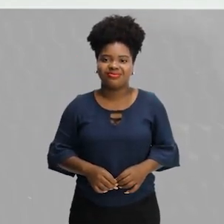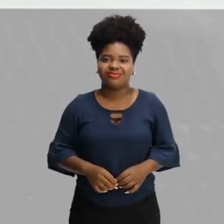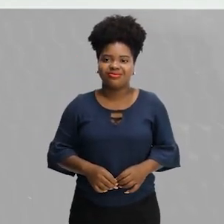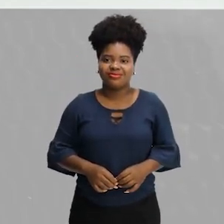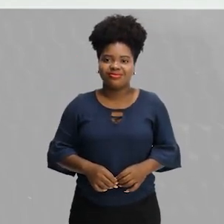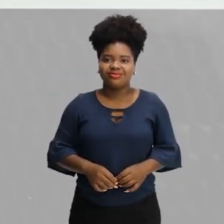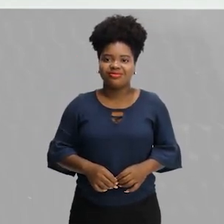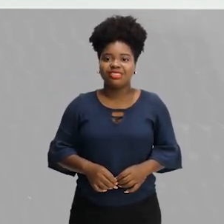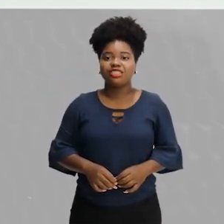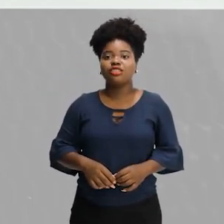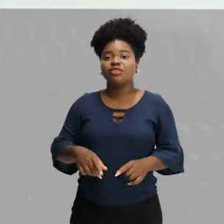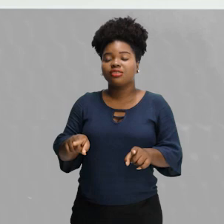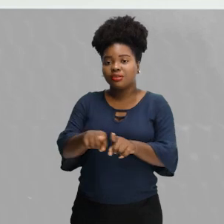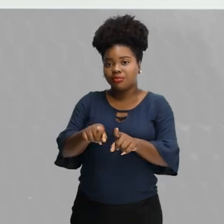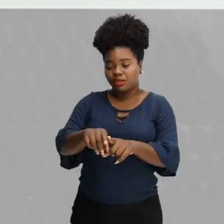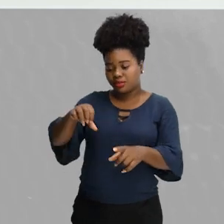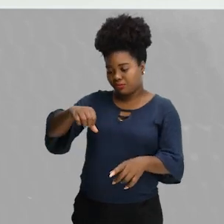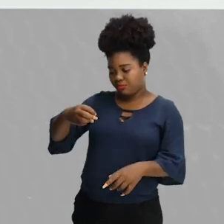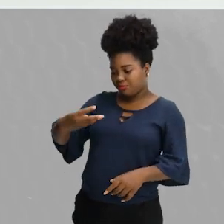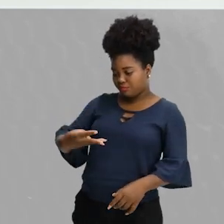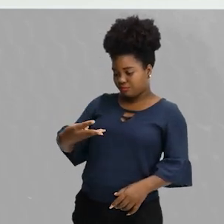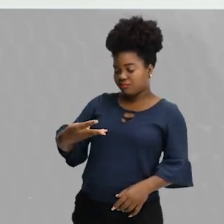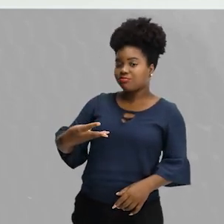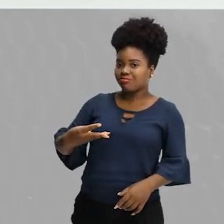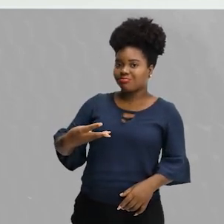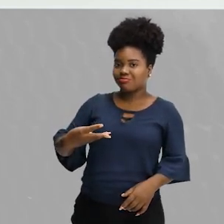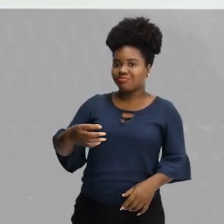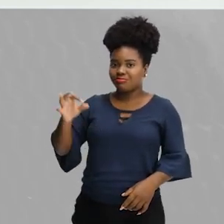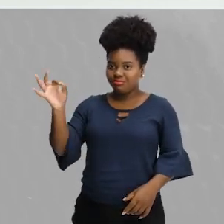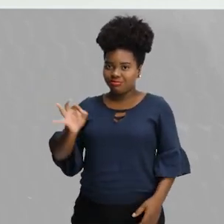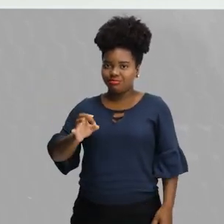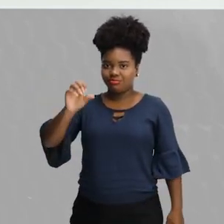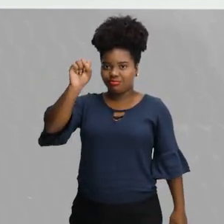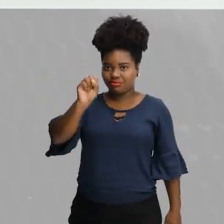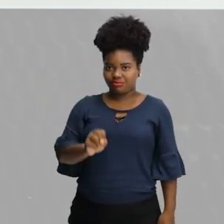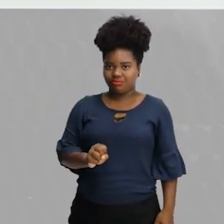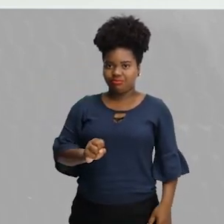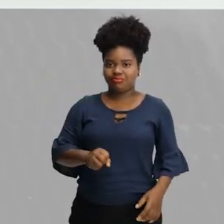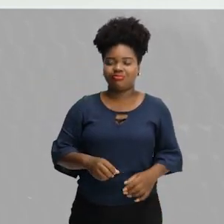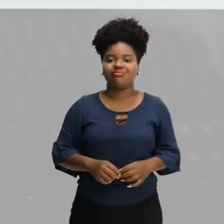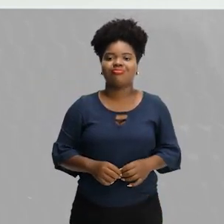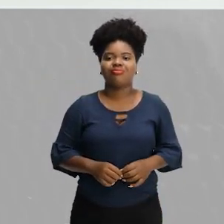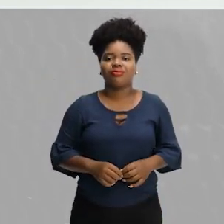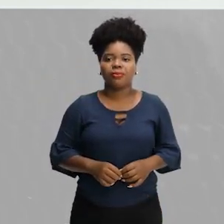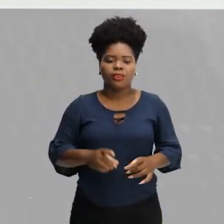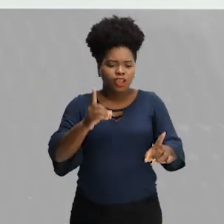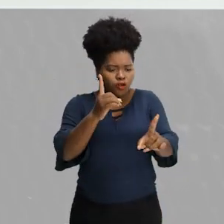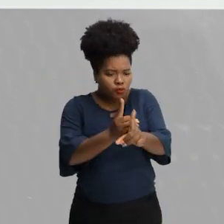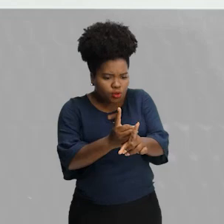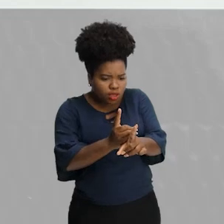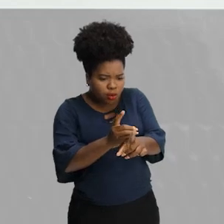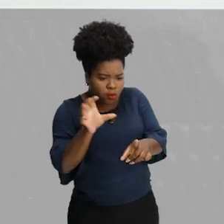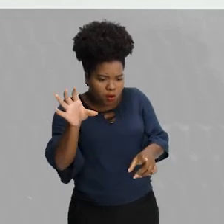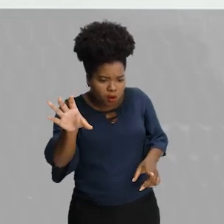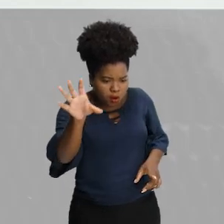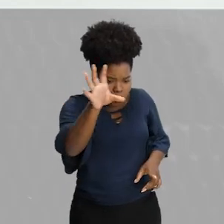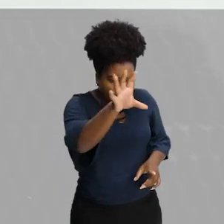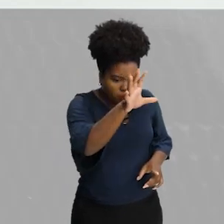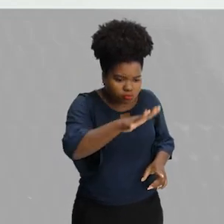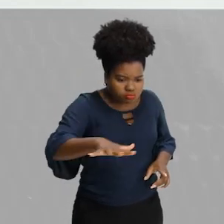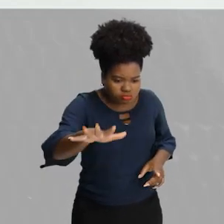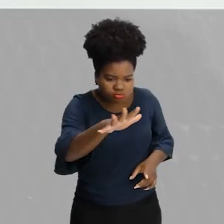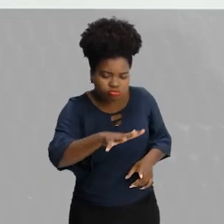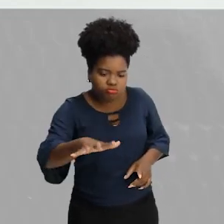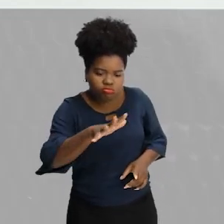somos 93% do hemisfério sul. Quando eu localizo um território, eu tenho que falar quanto à linha do